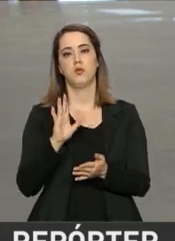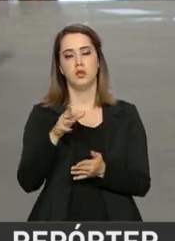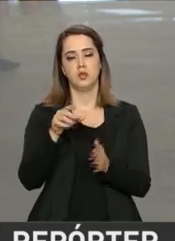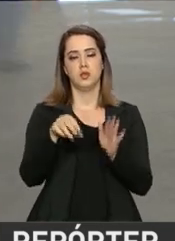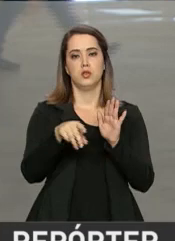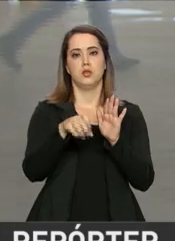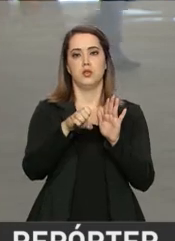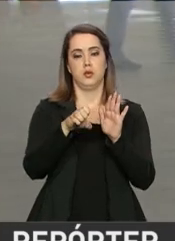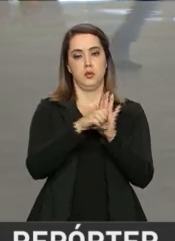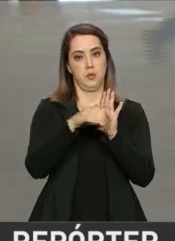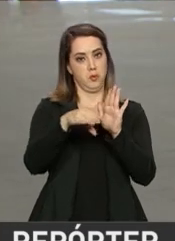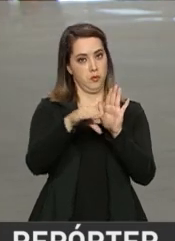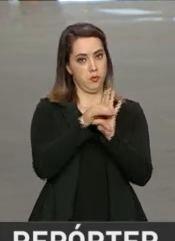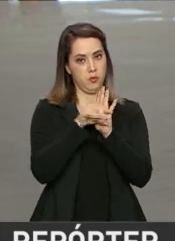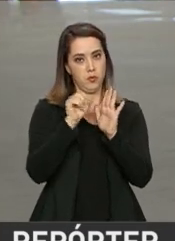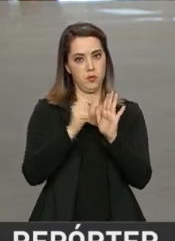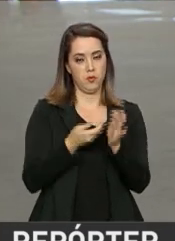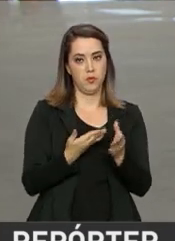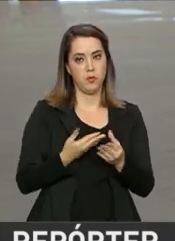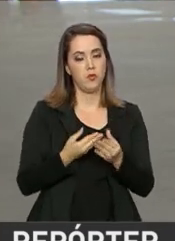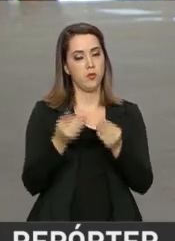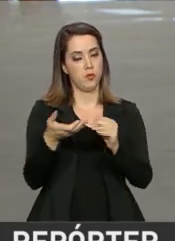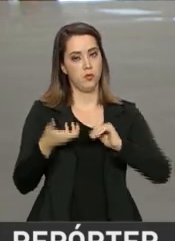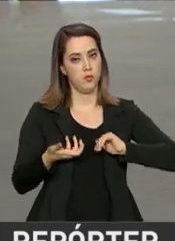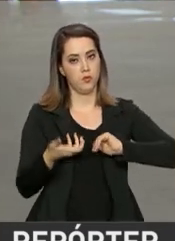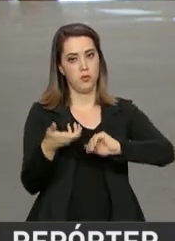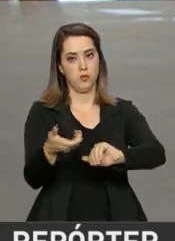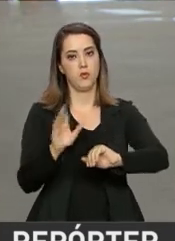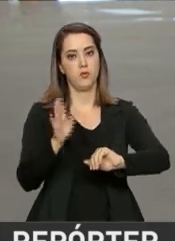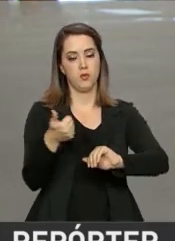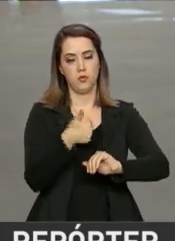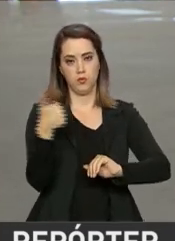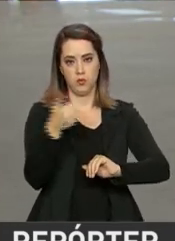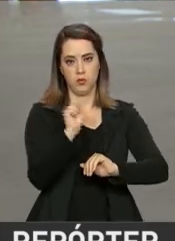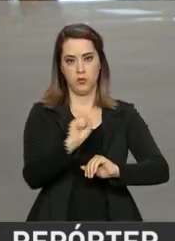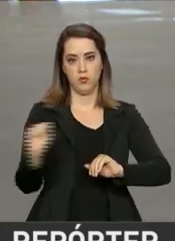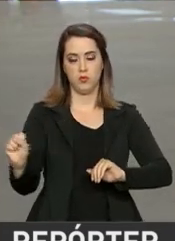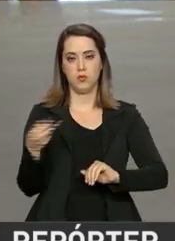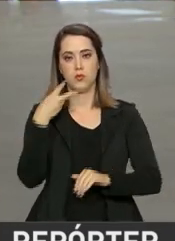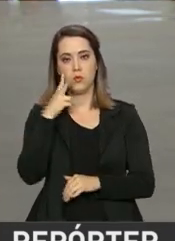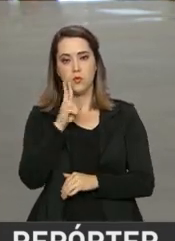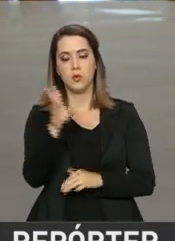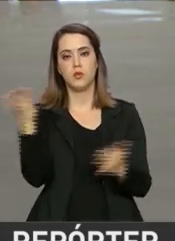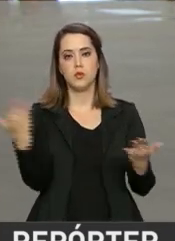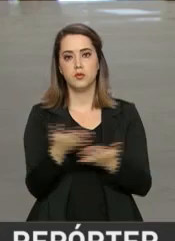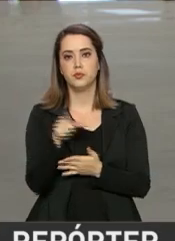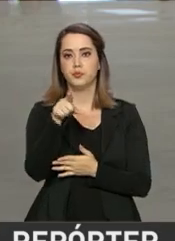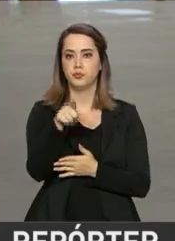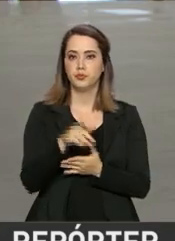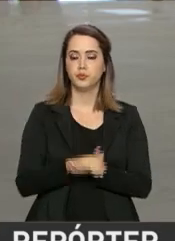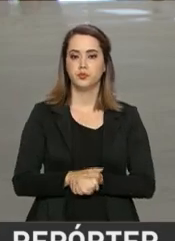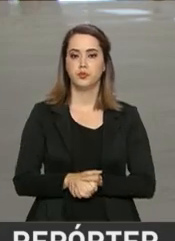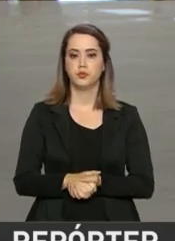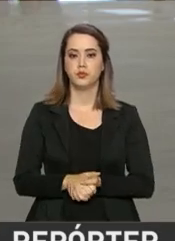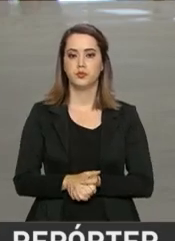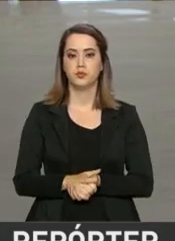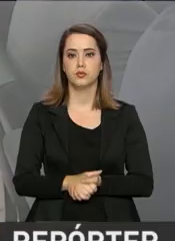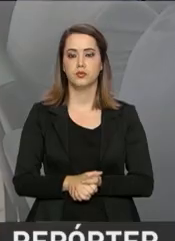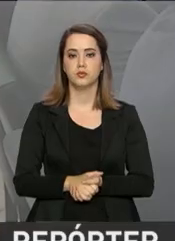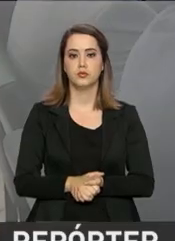constitucional enviada ao congresso nacional no primeiro semestre acompanha agora na reportagem da TV